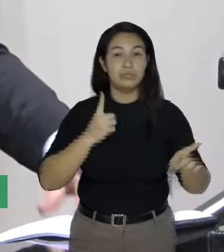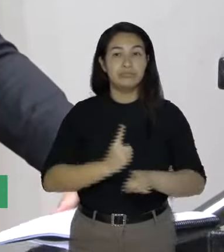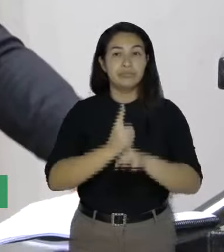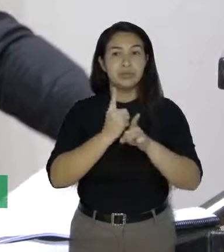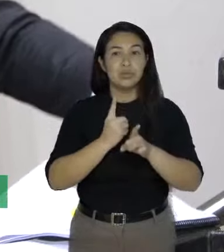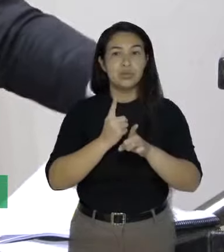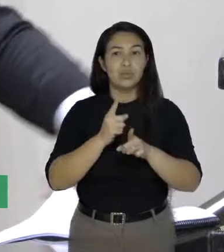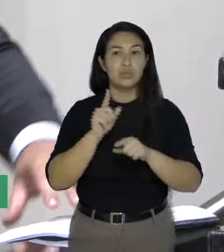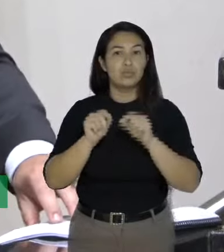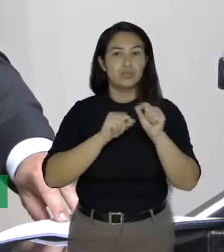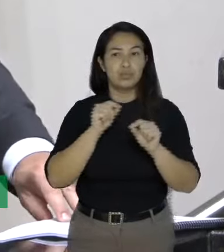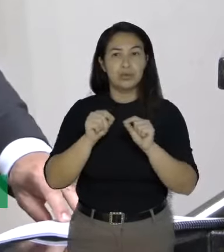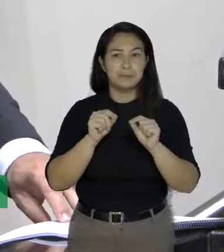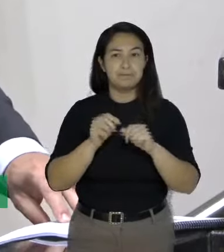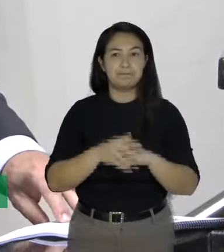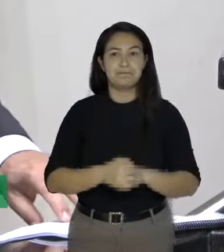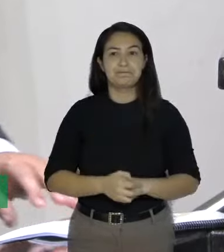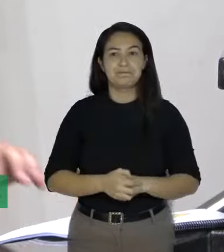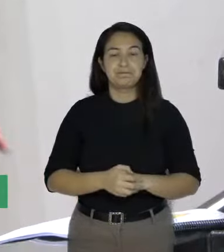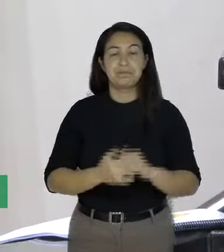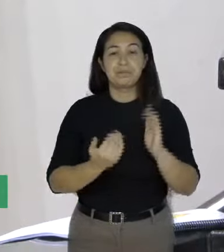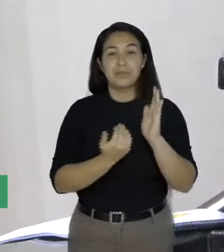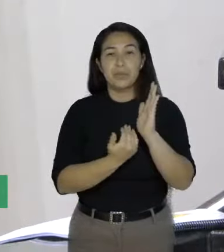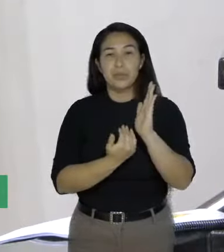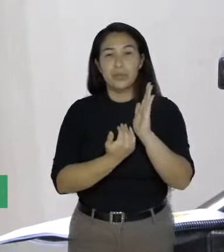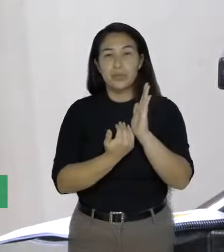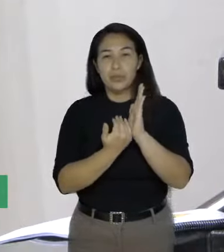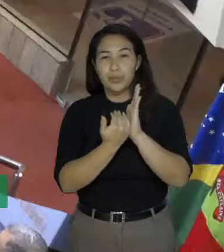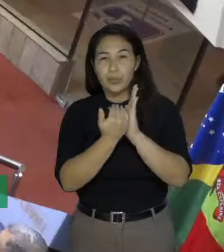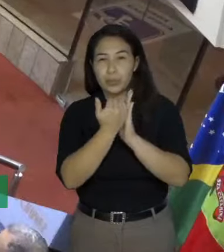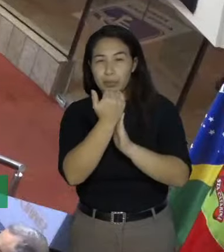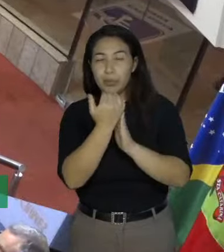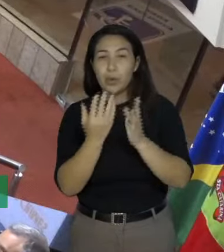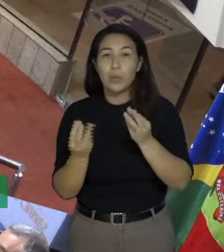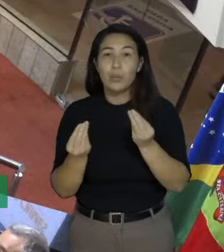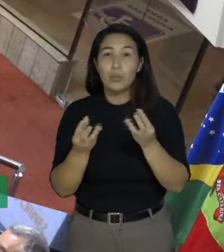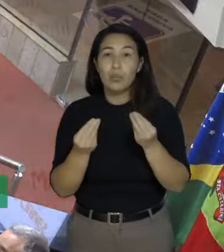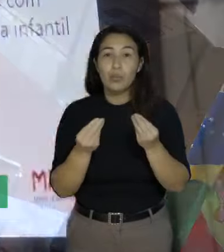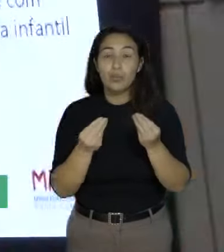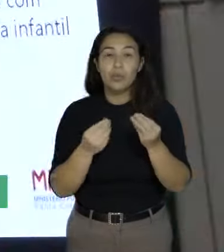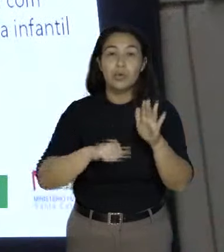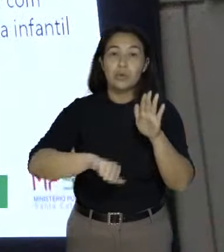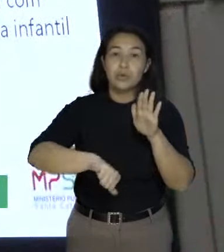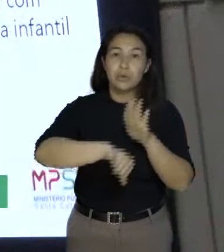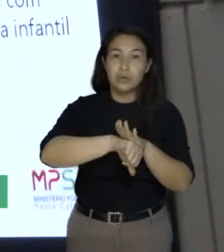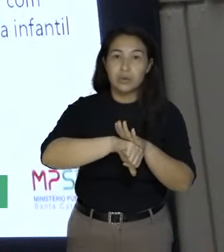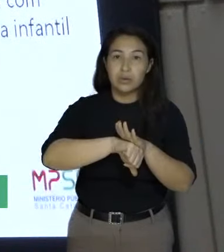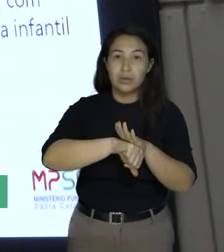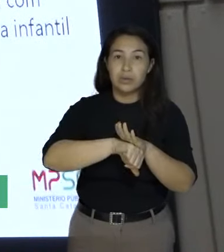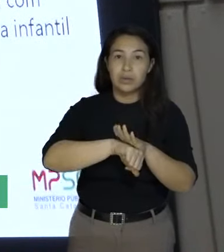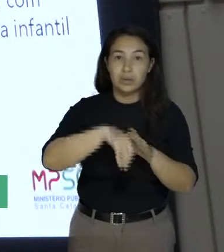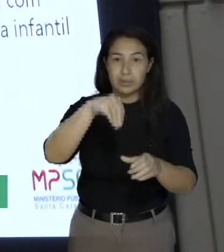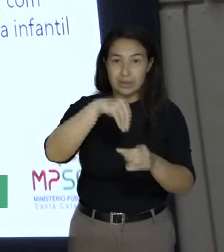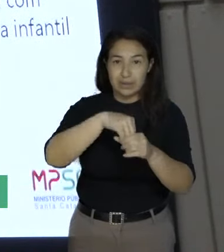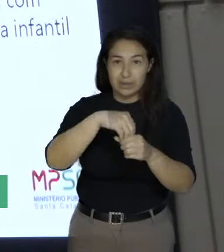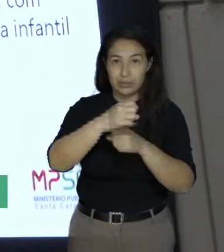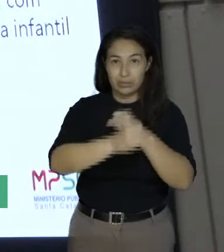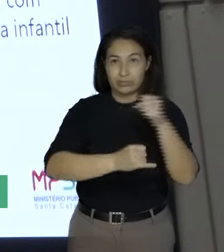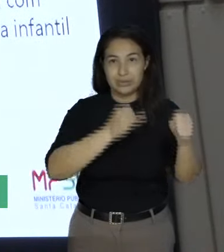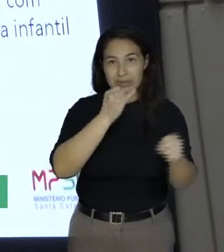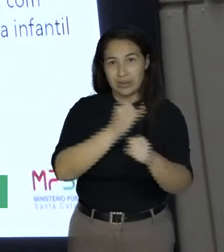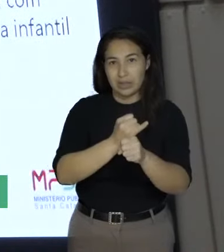Deputado Volnei um aumento exponencial dos crimes praticados nas redes sociais na